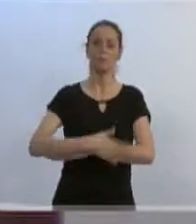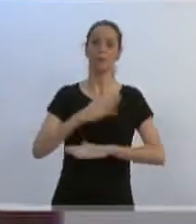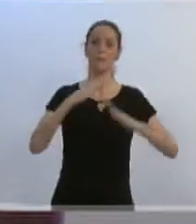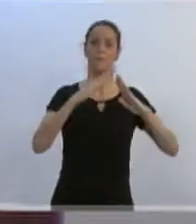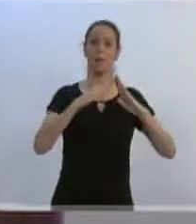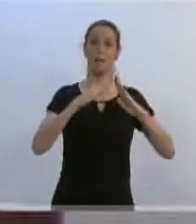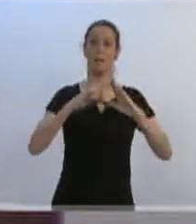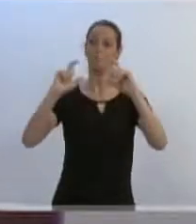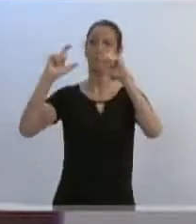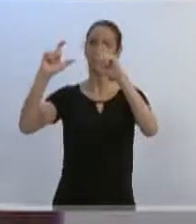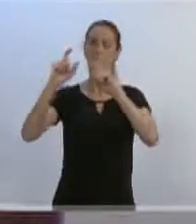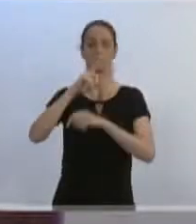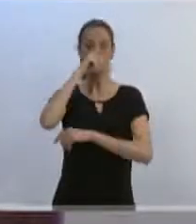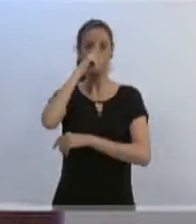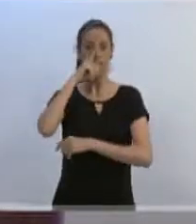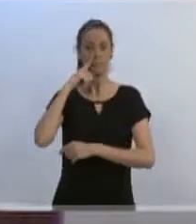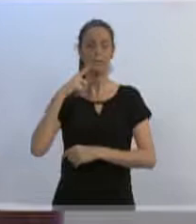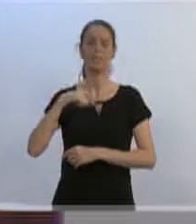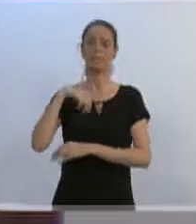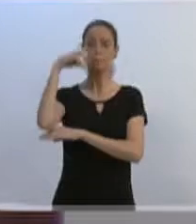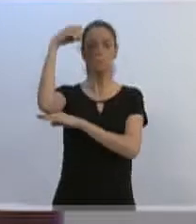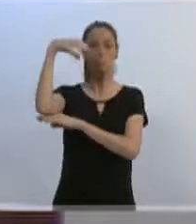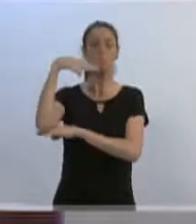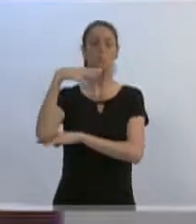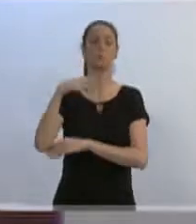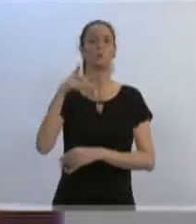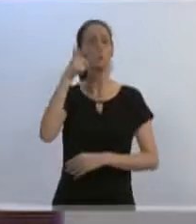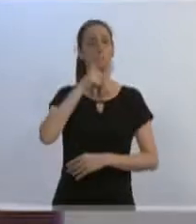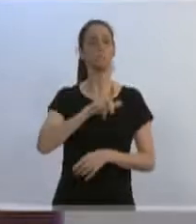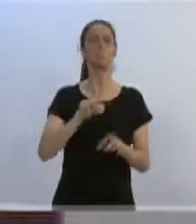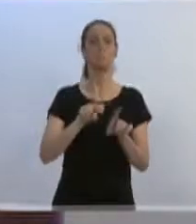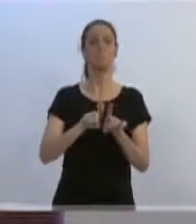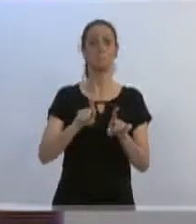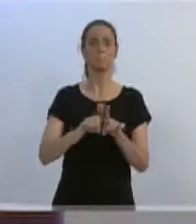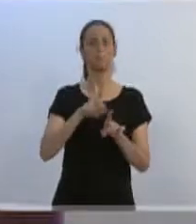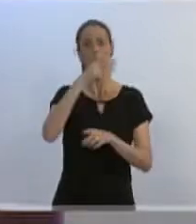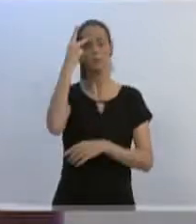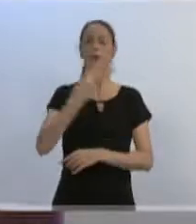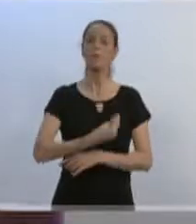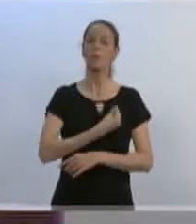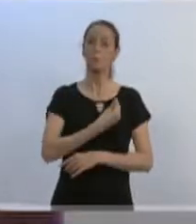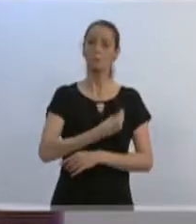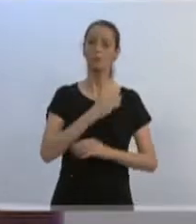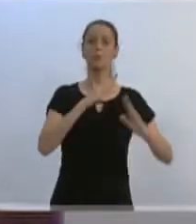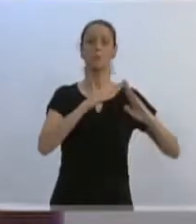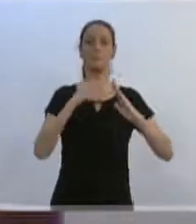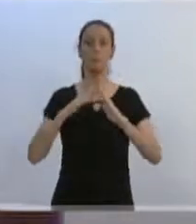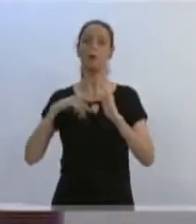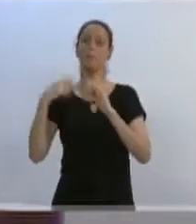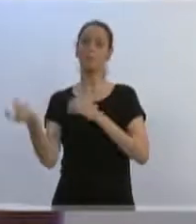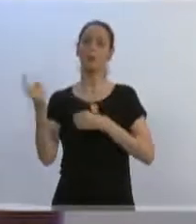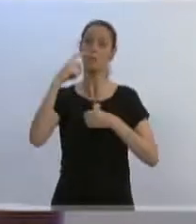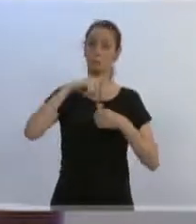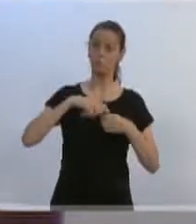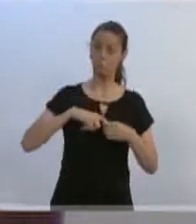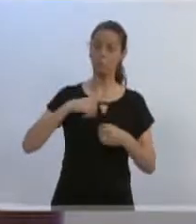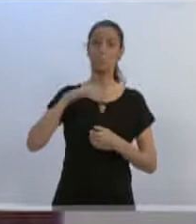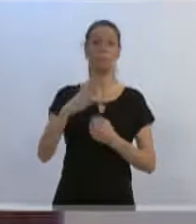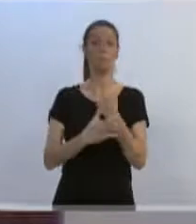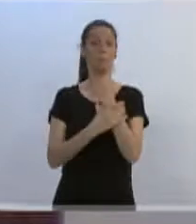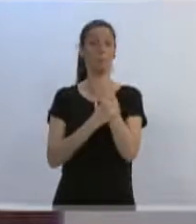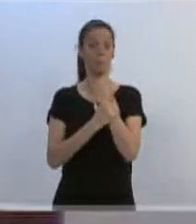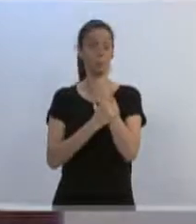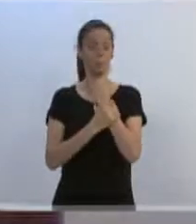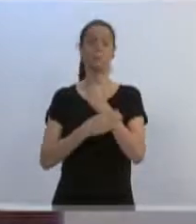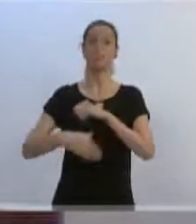ganha também a iluminação nova patente em contemplar para aqueles moradores também poderia ir e vir o seu trabalho com mais segurança